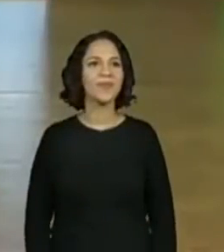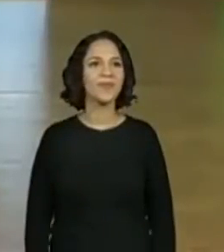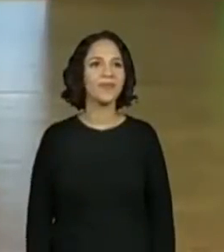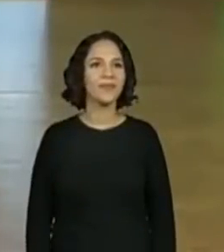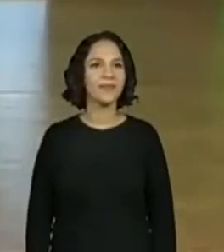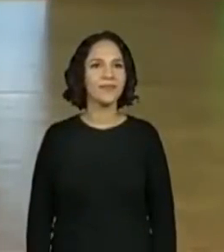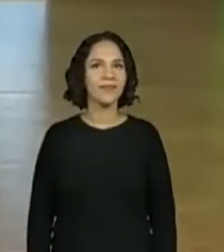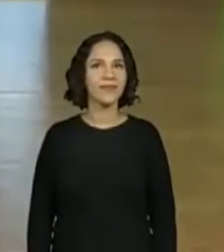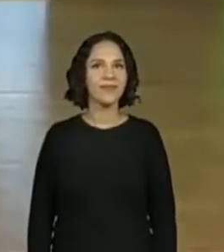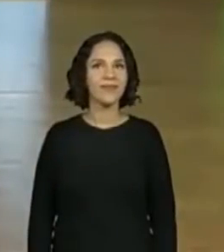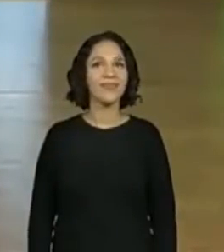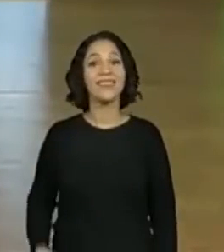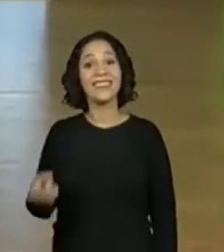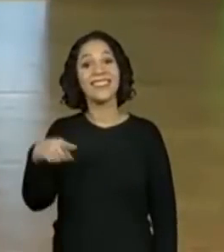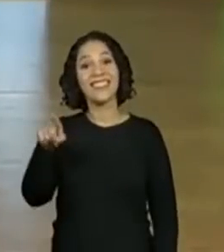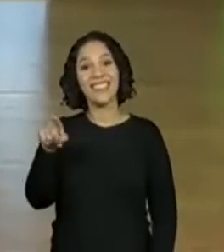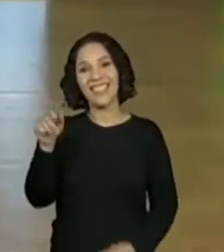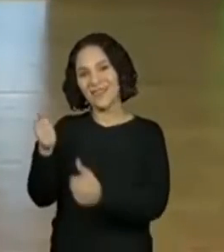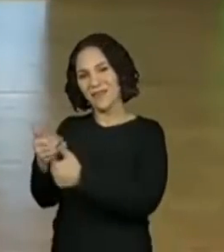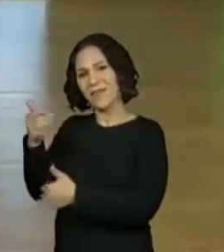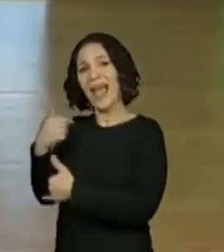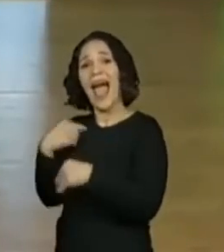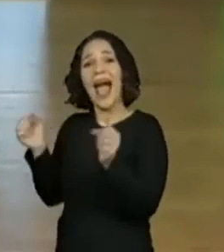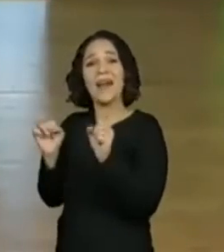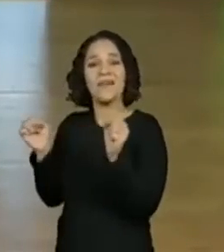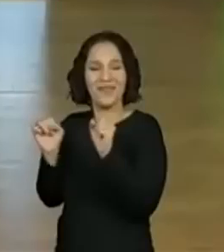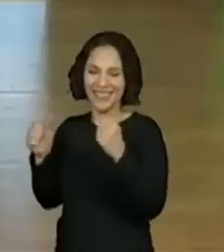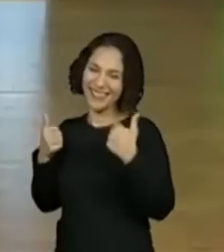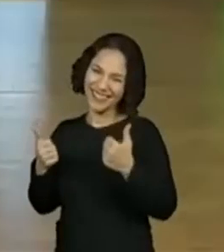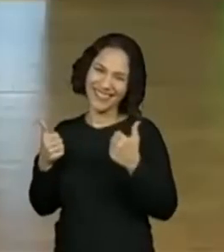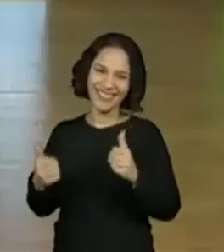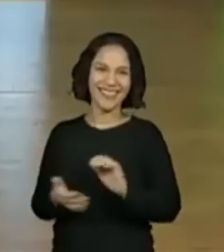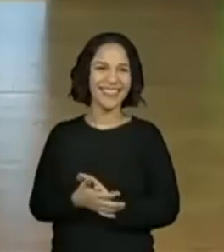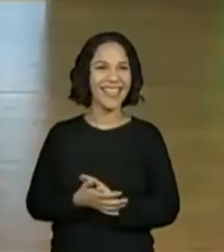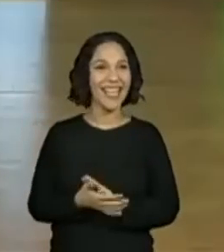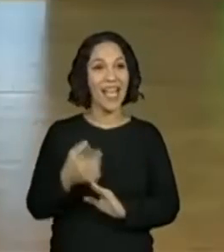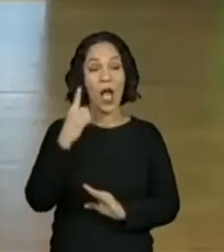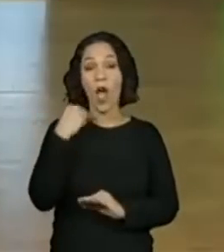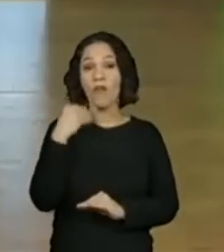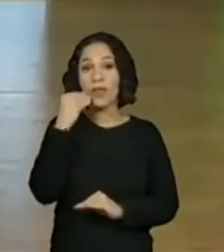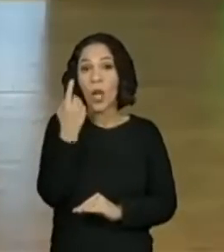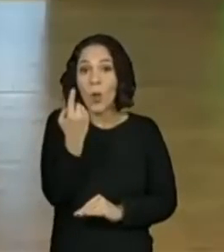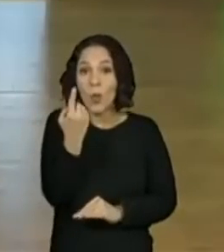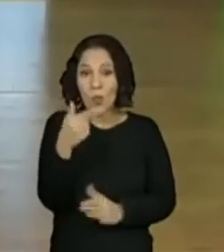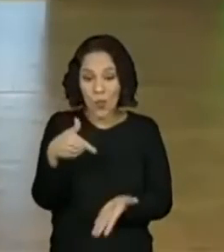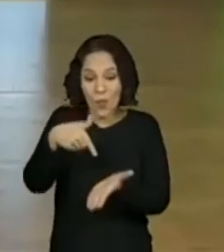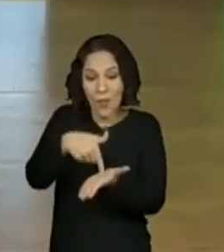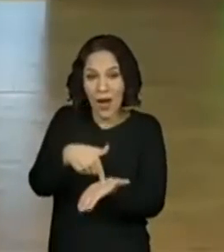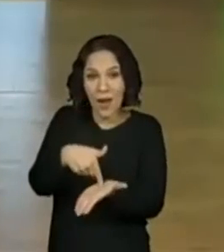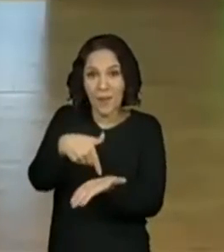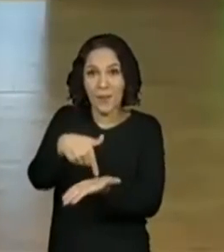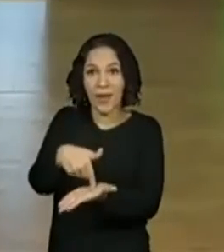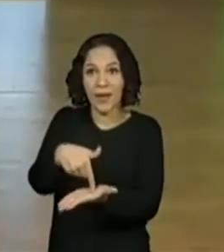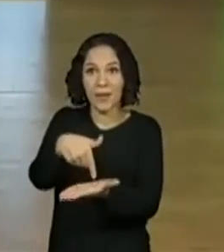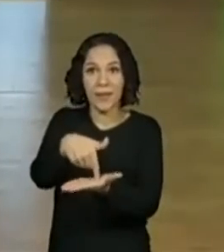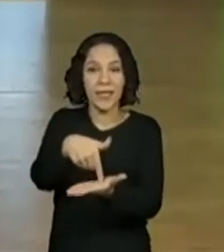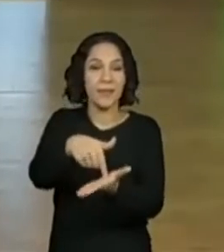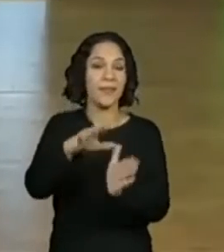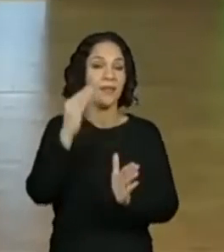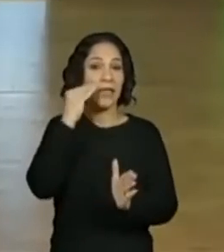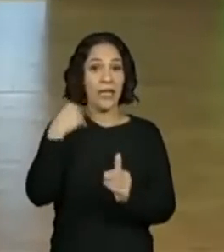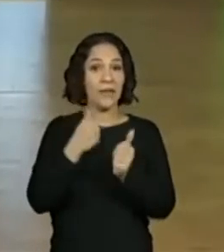Então vamos lá, estou amando. Ó, olha, eles já estão. Eu vou tentar em um pé só agora. Perfeito, Ai, aí eu Deus. Também tenho que seguir a tua